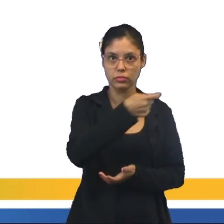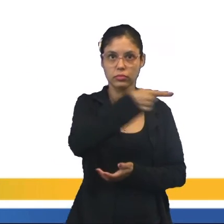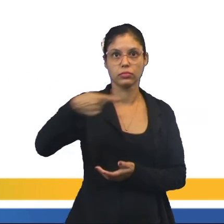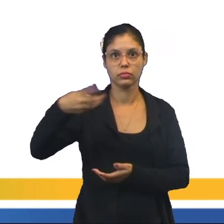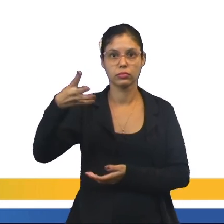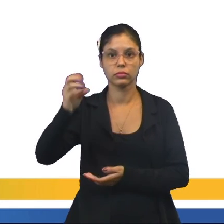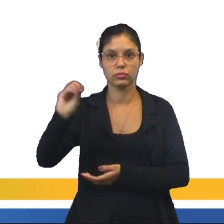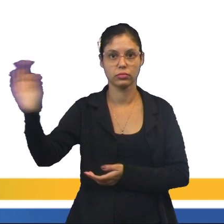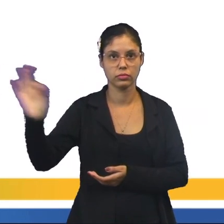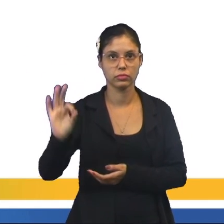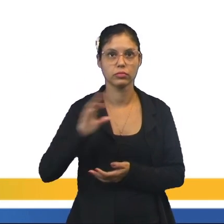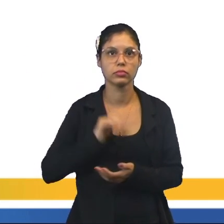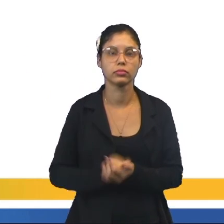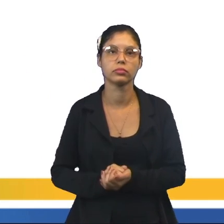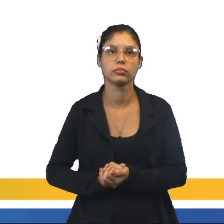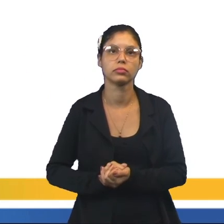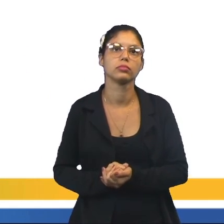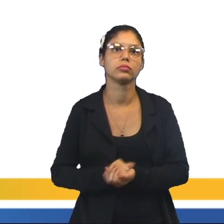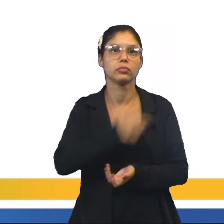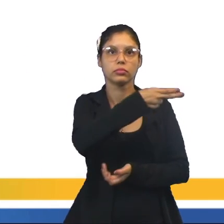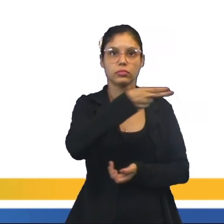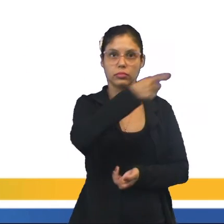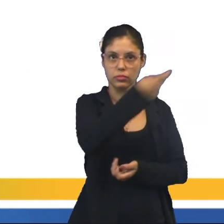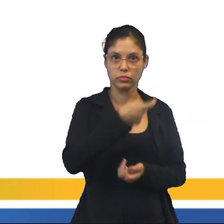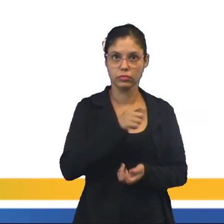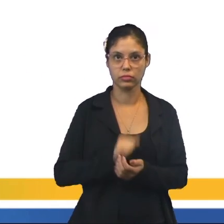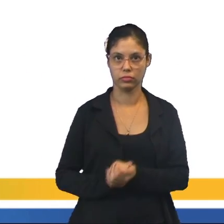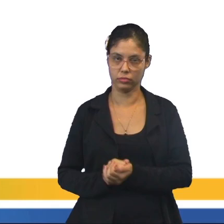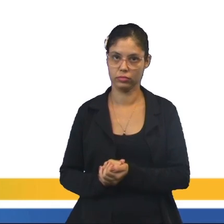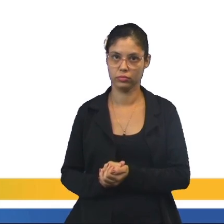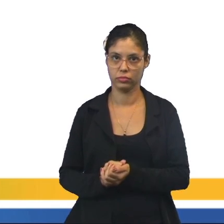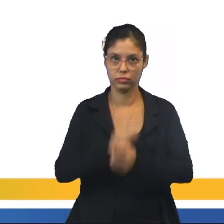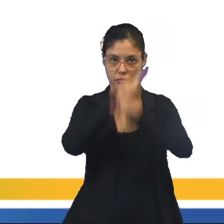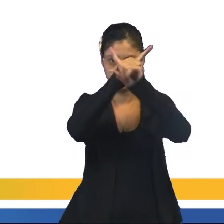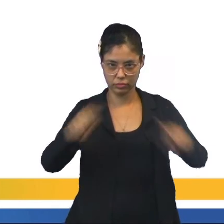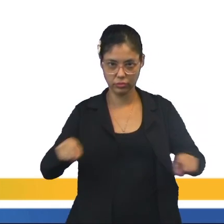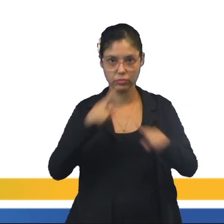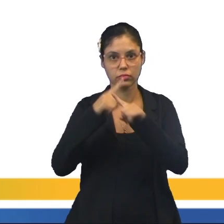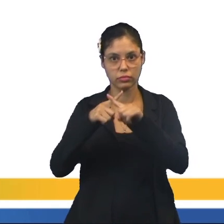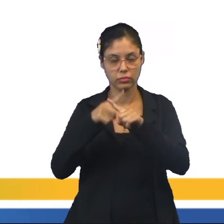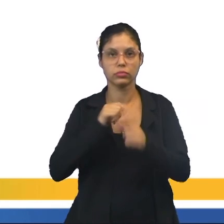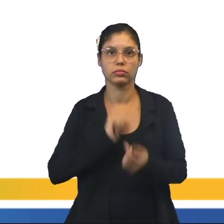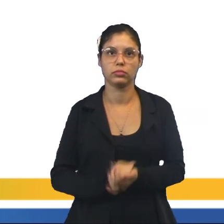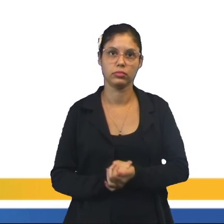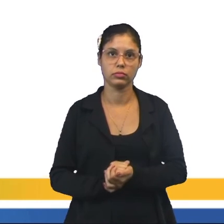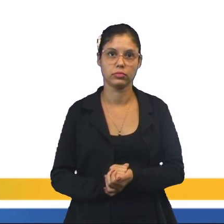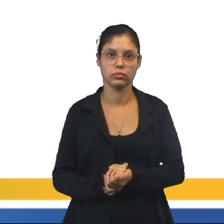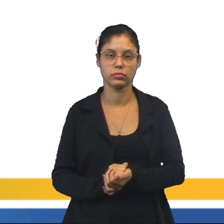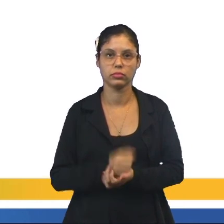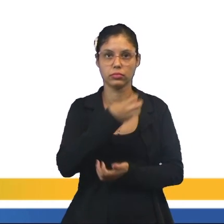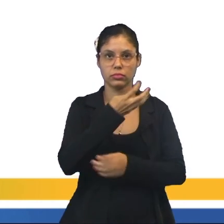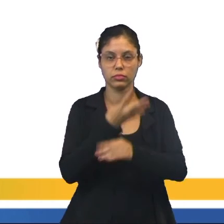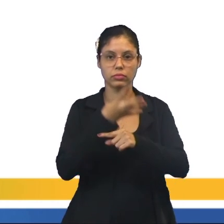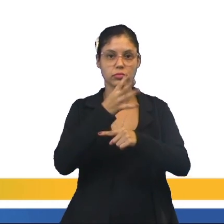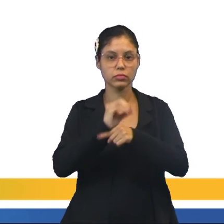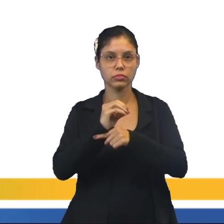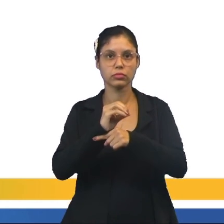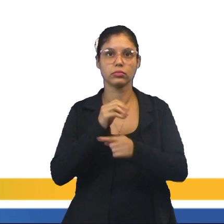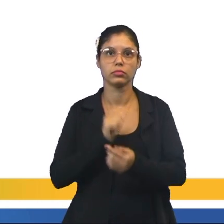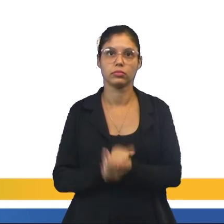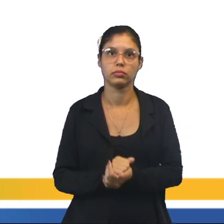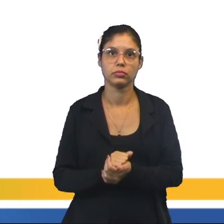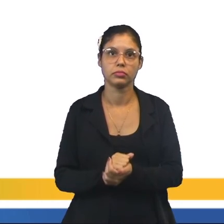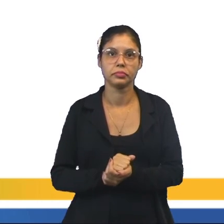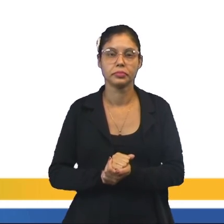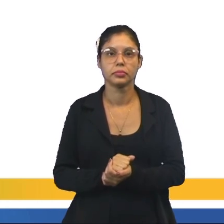e x para 40%. Usando aí a regra de 3, nós vamos multiplicar os extremos